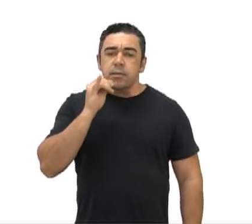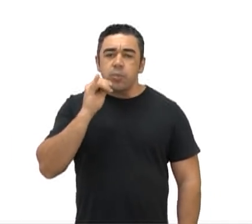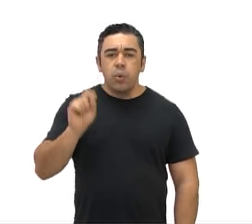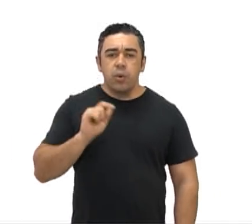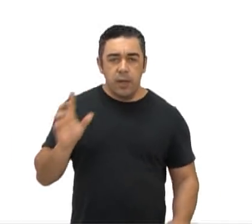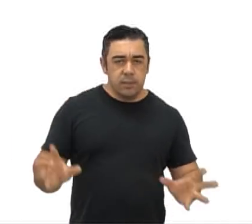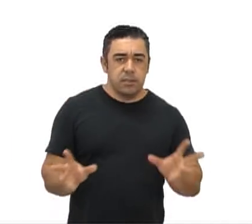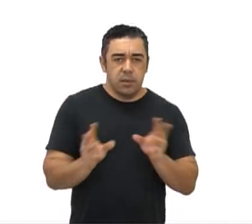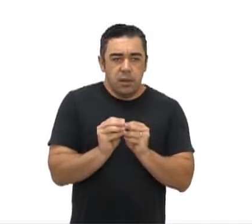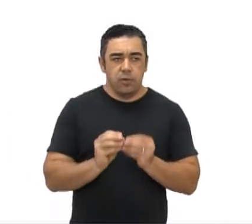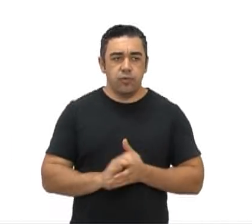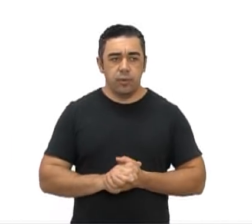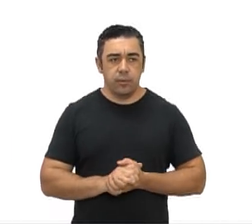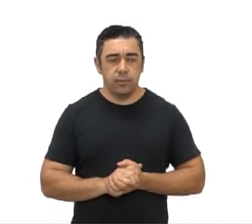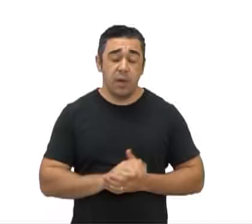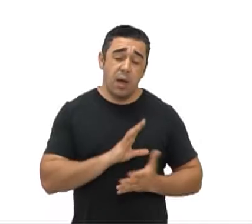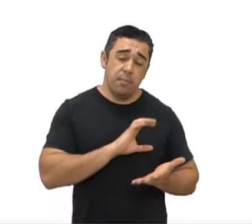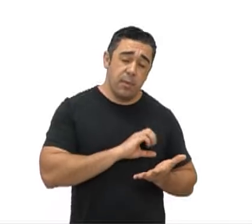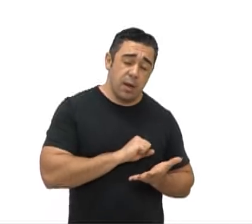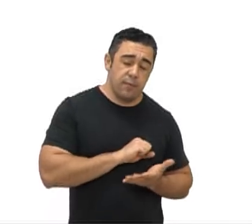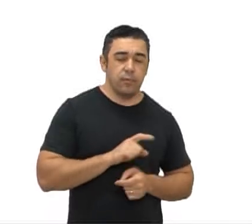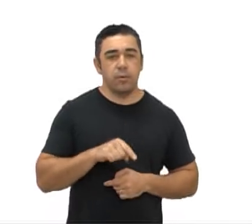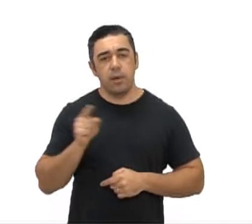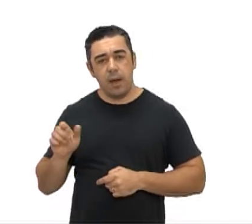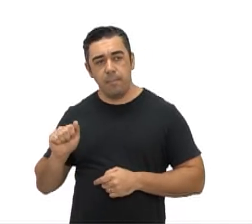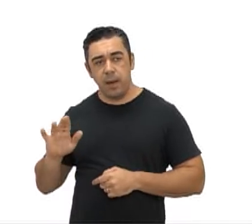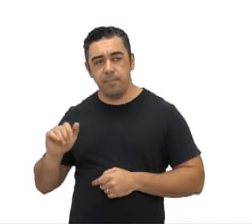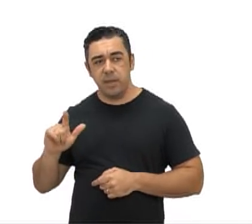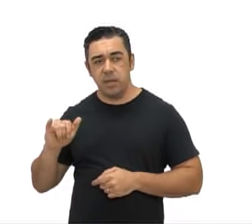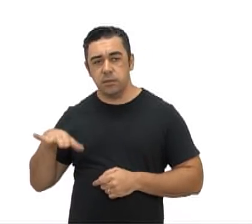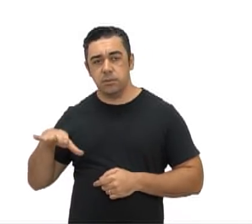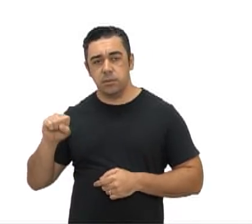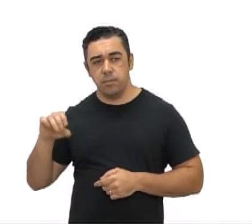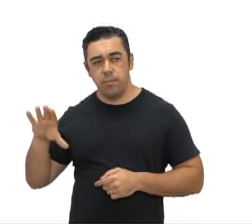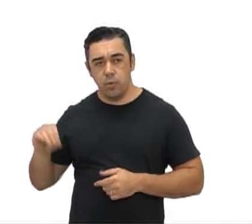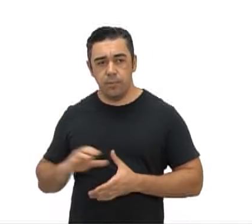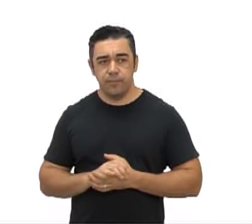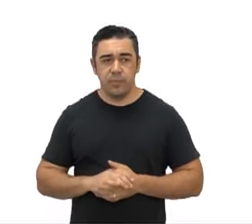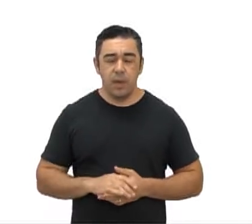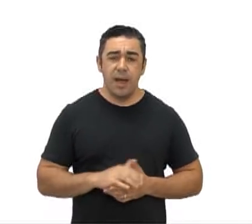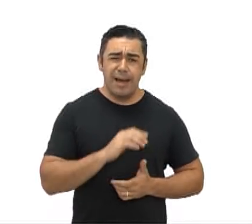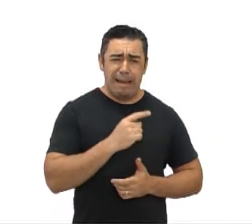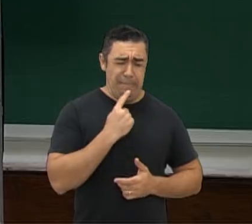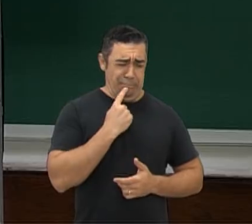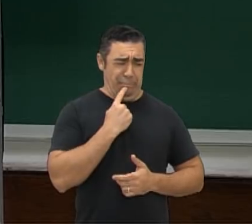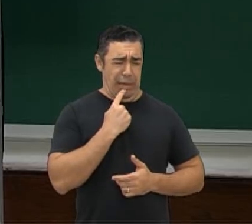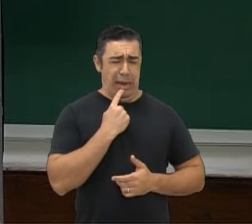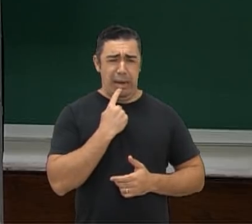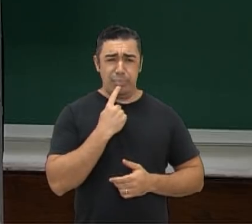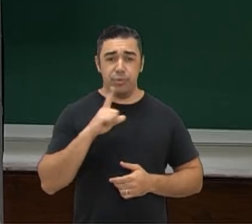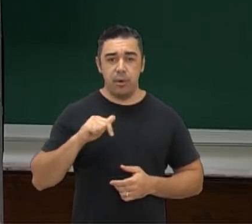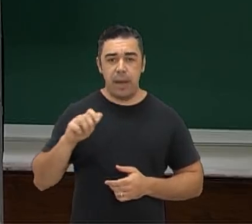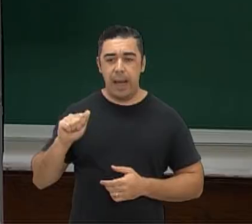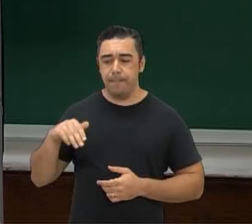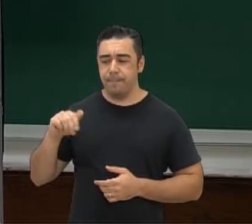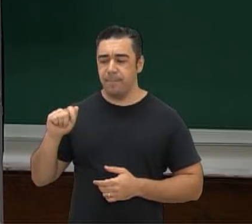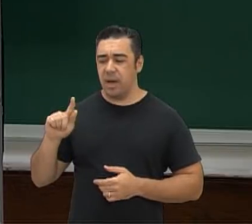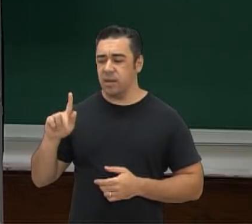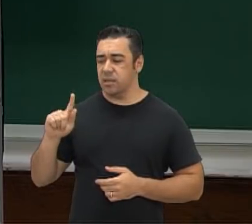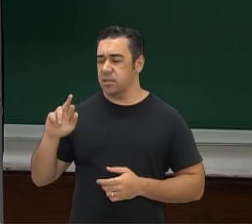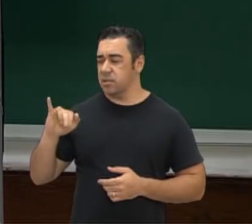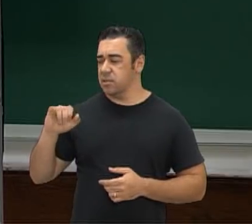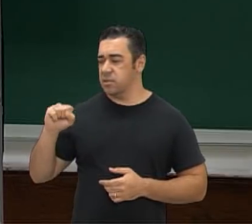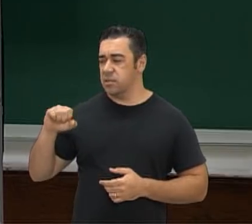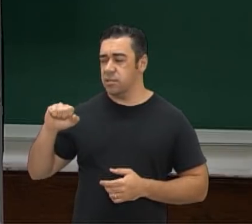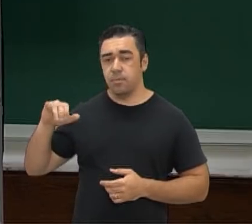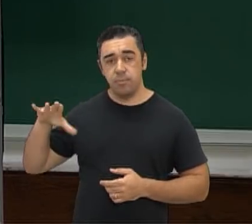superlativo sintético. Amável, amabilíssimo. E amargo pode ser amaríssimo ou amarguíssimo. Certo? Então, a gente